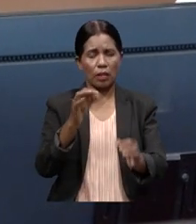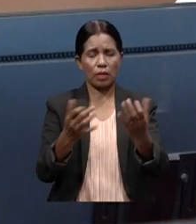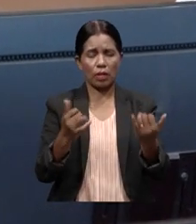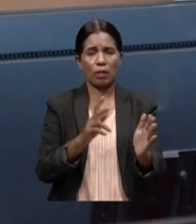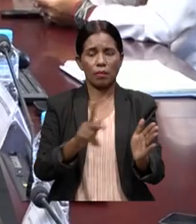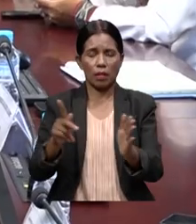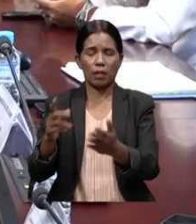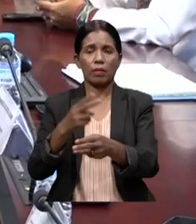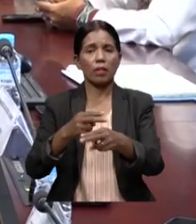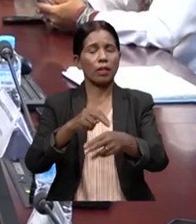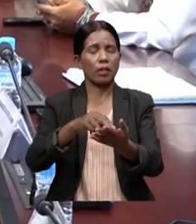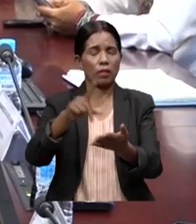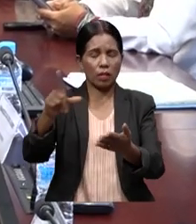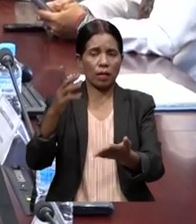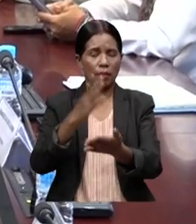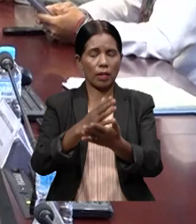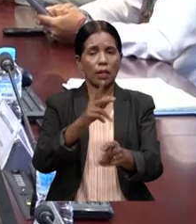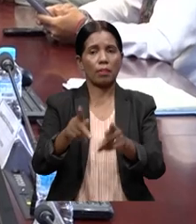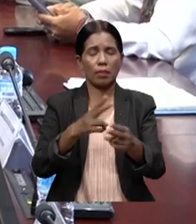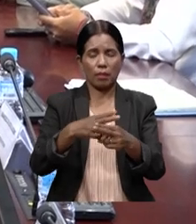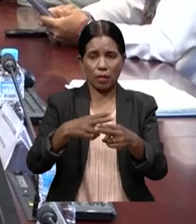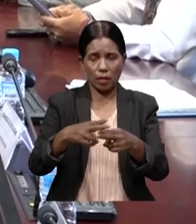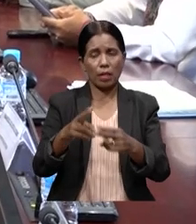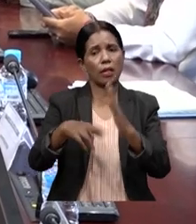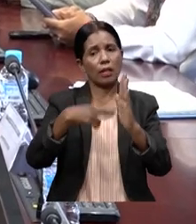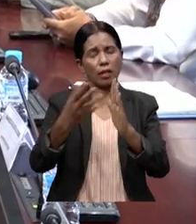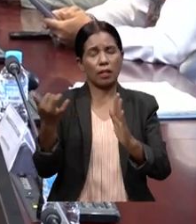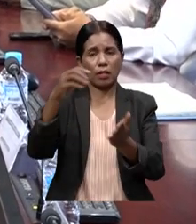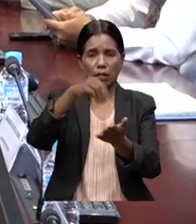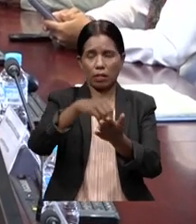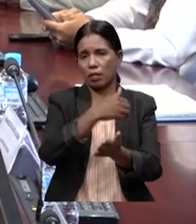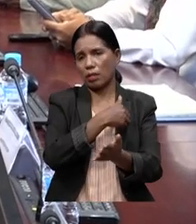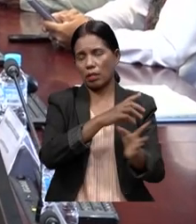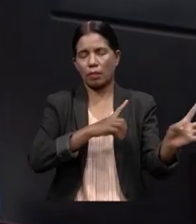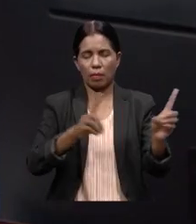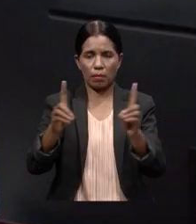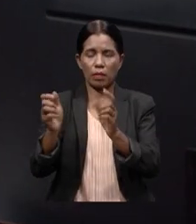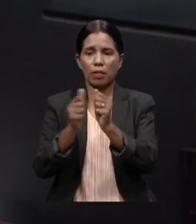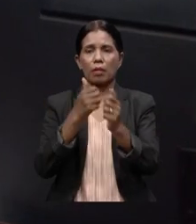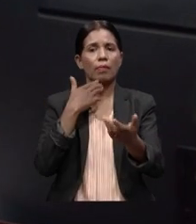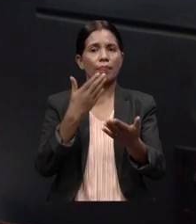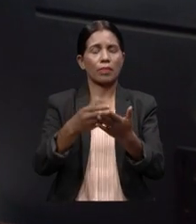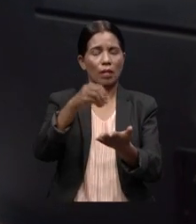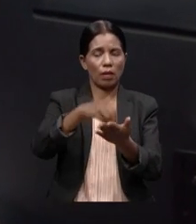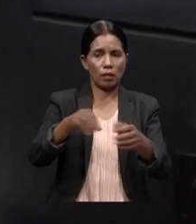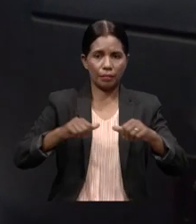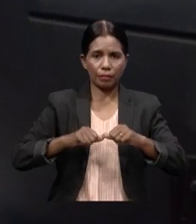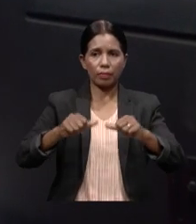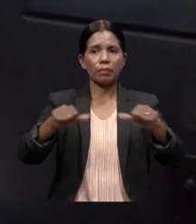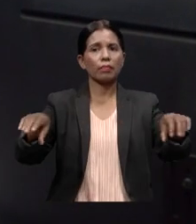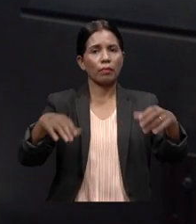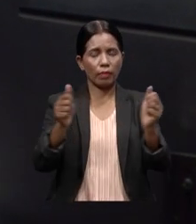nasional konba raada konet onida on Ina dia nuar kontin continuidad di